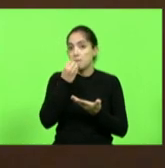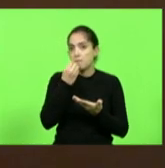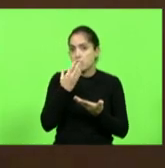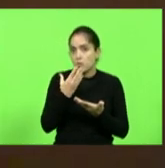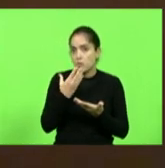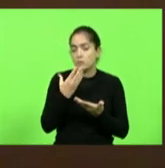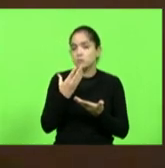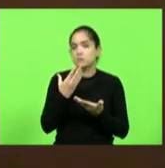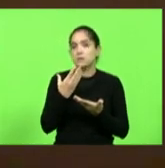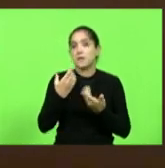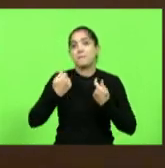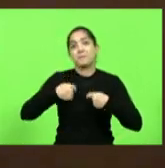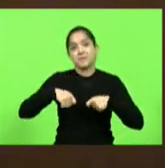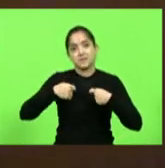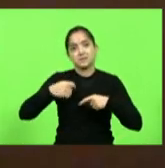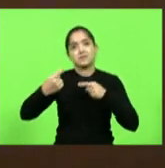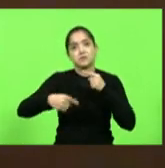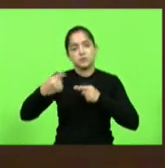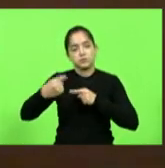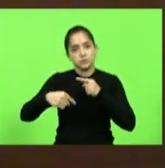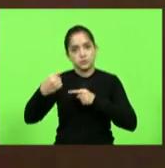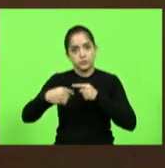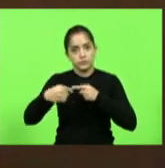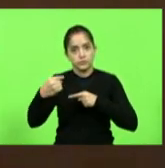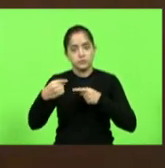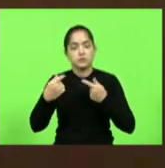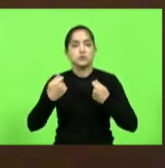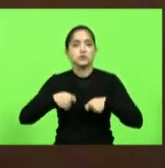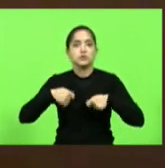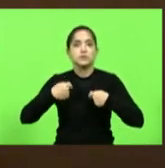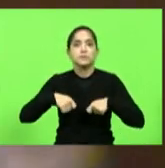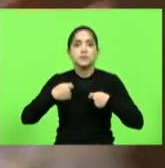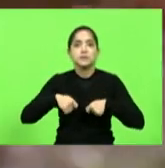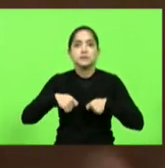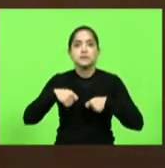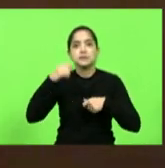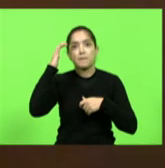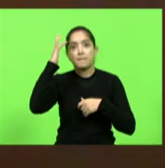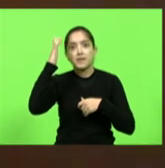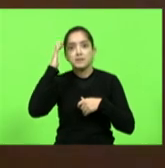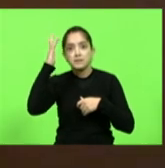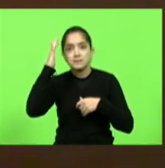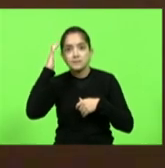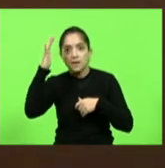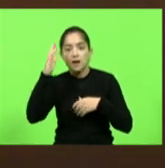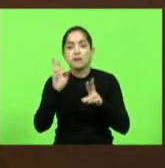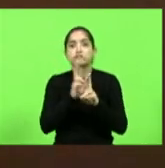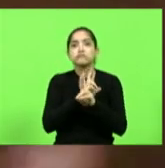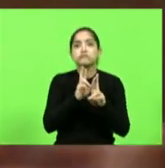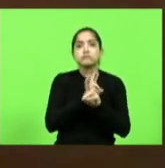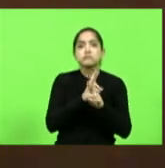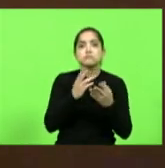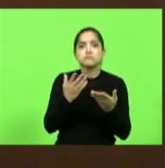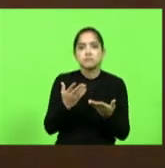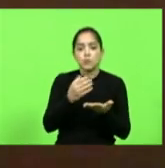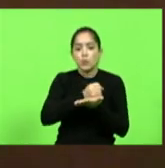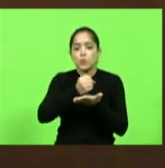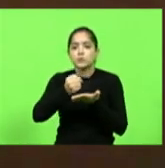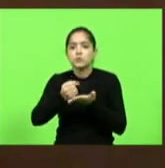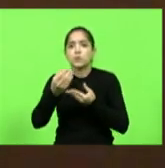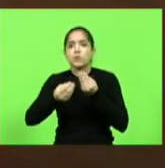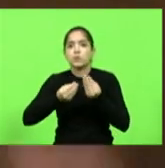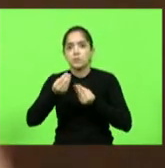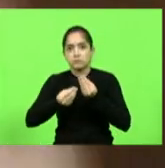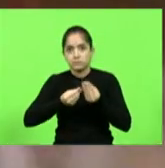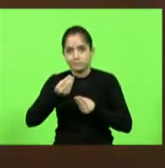acho que precisa ser discutido, precisamos sopesar esta relação contratual, né, frente